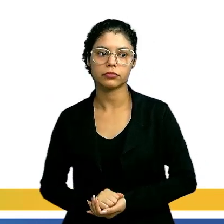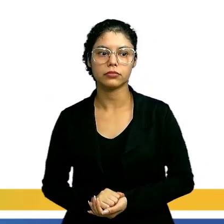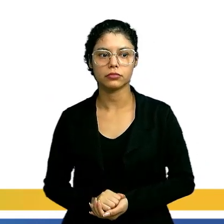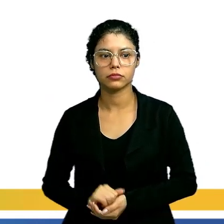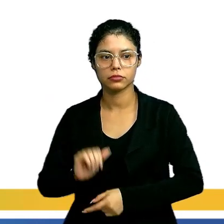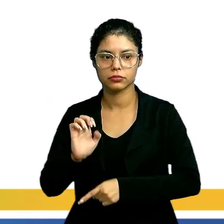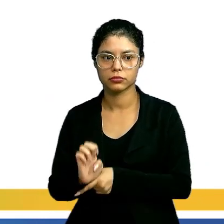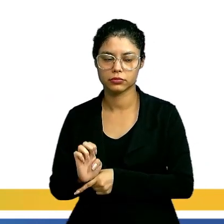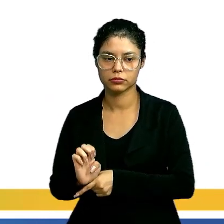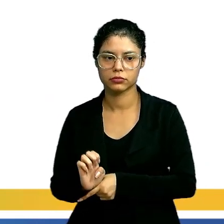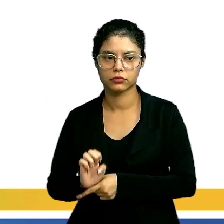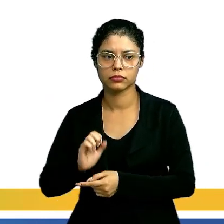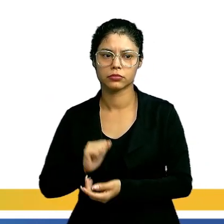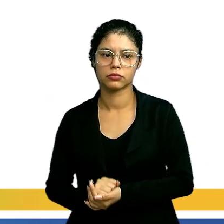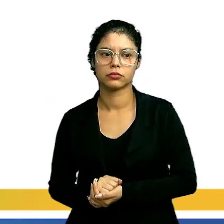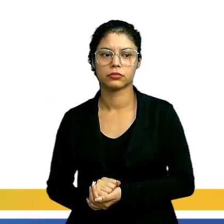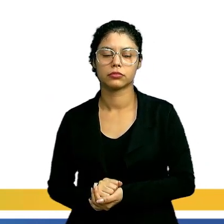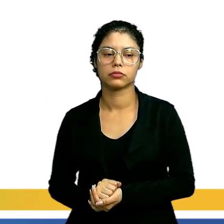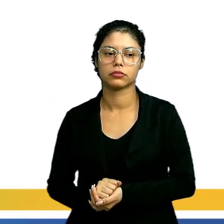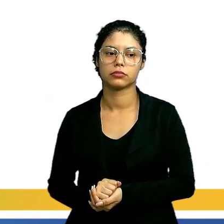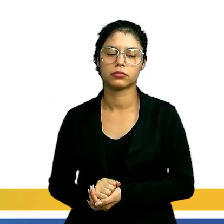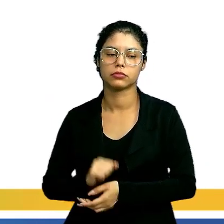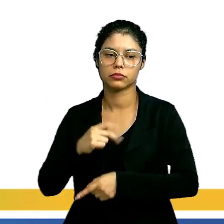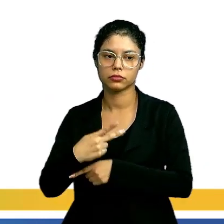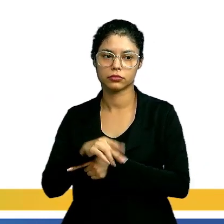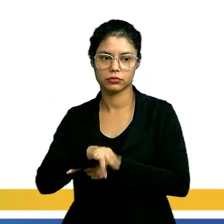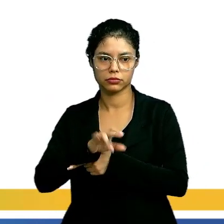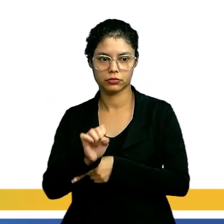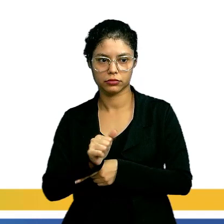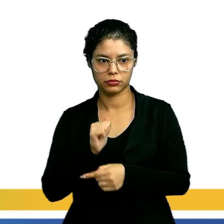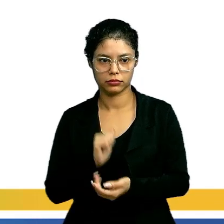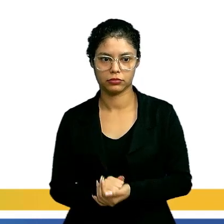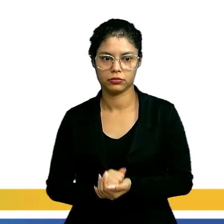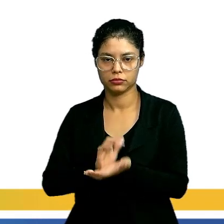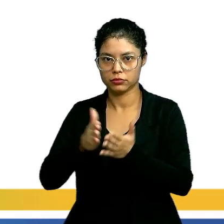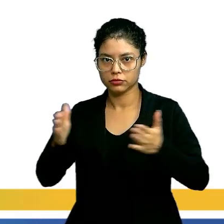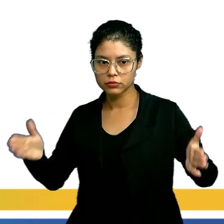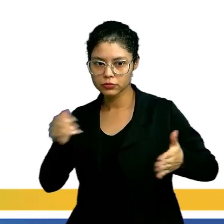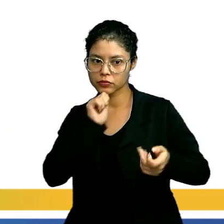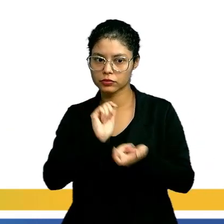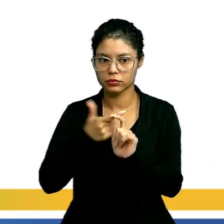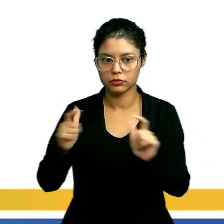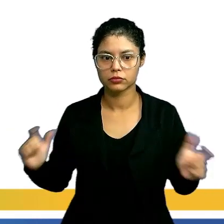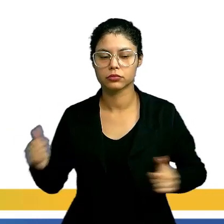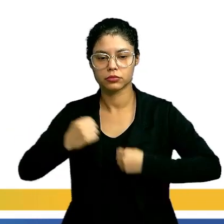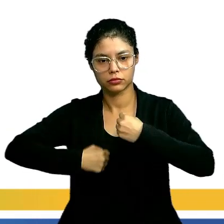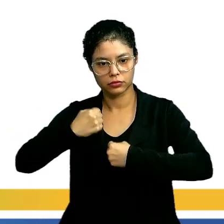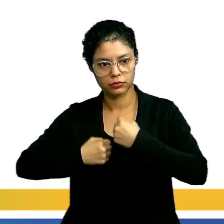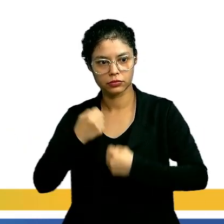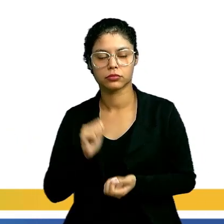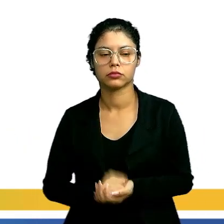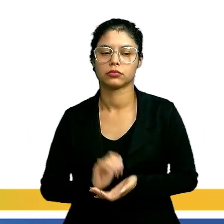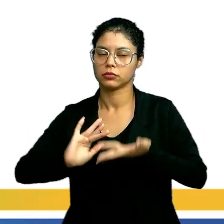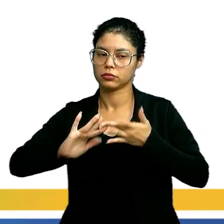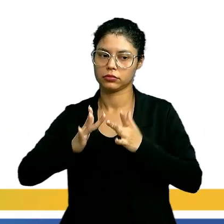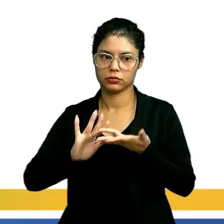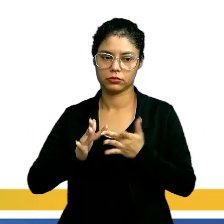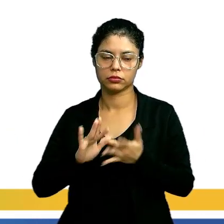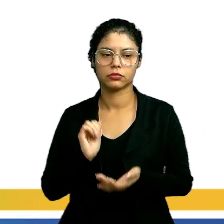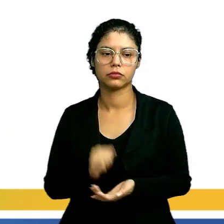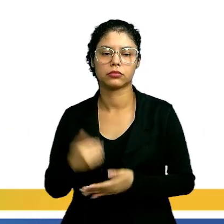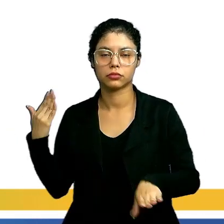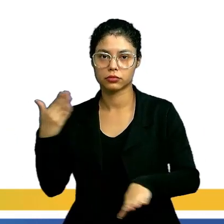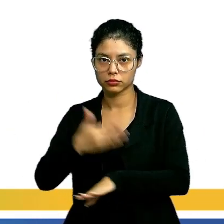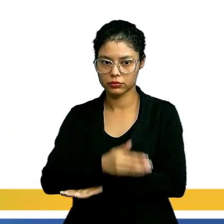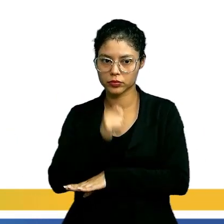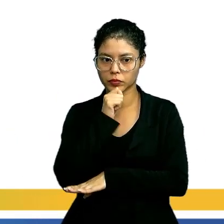E temos como resultado, sobrando aqui nossa alternativa letra E, pneus mais largos, o que aumenta a força de atrito. Ou seja, a área